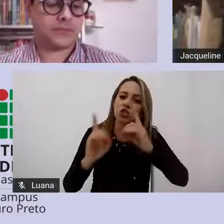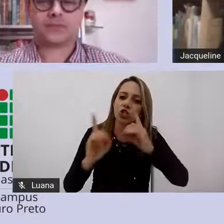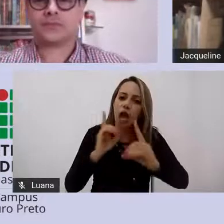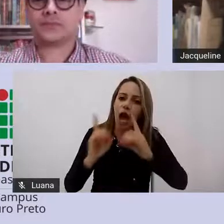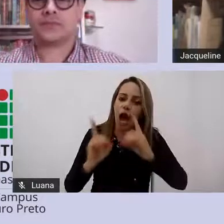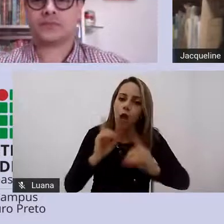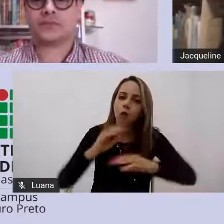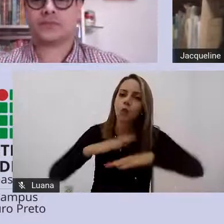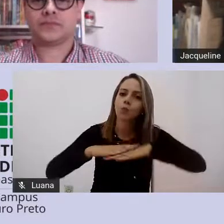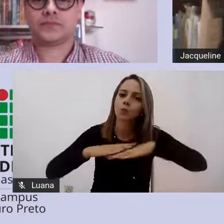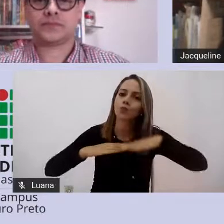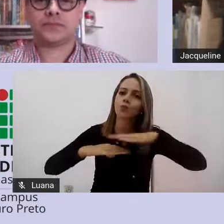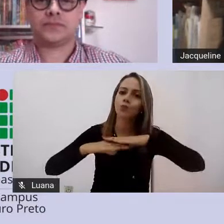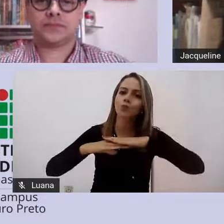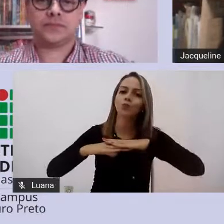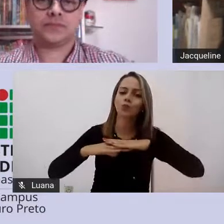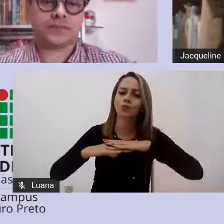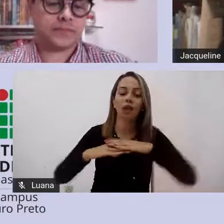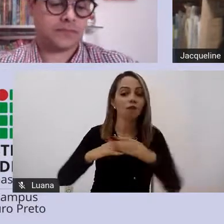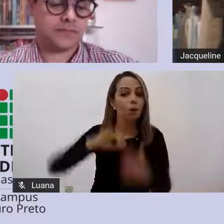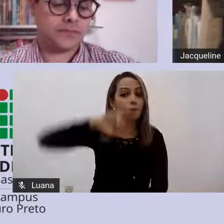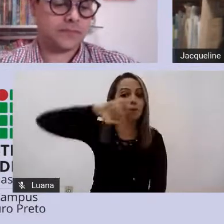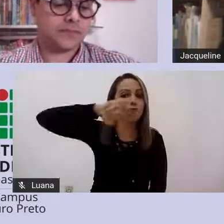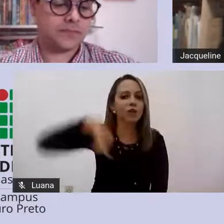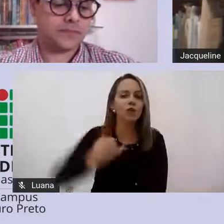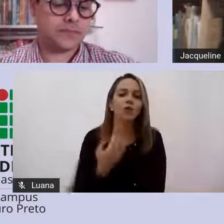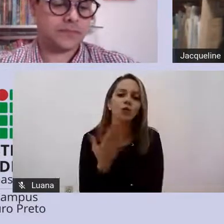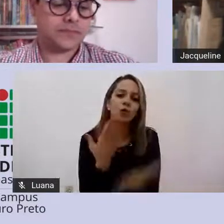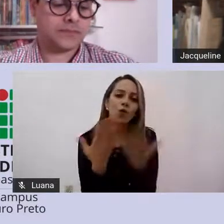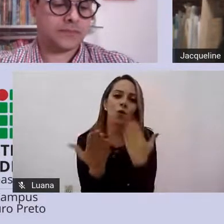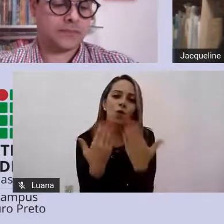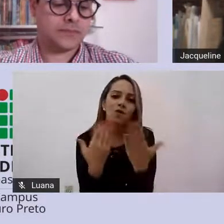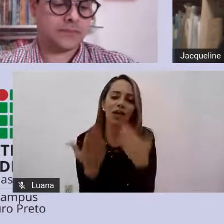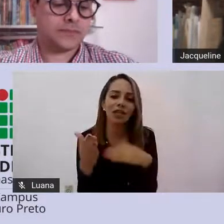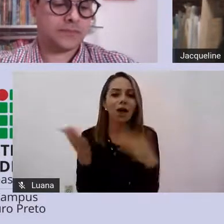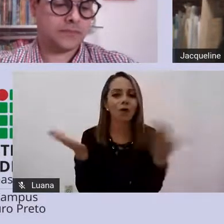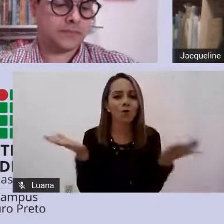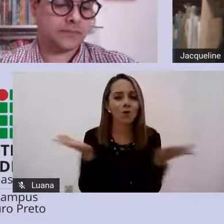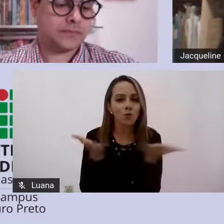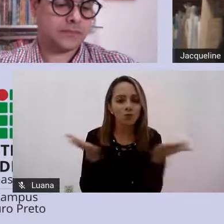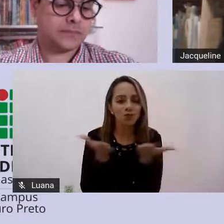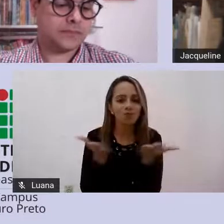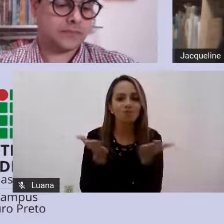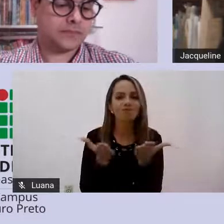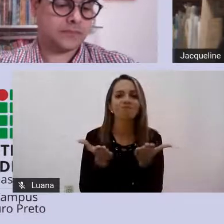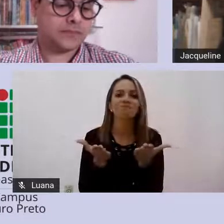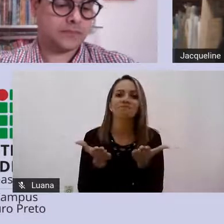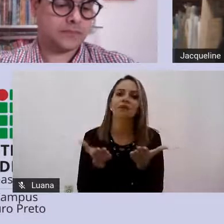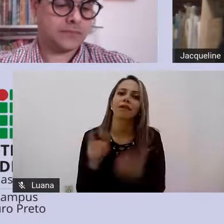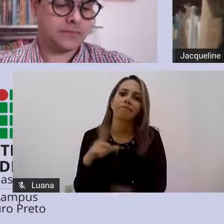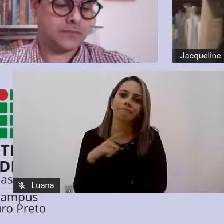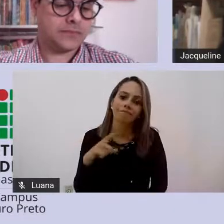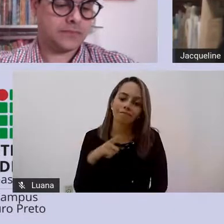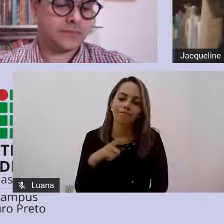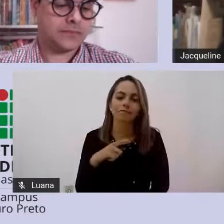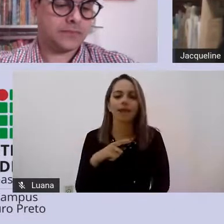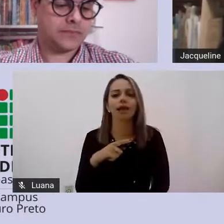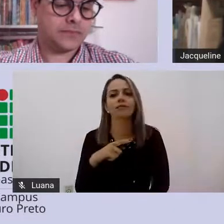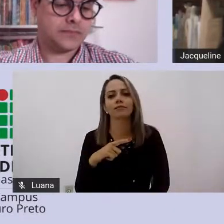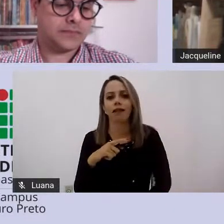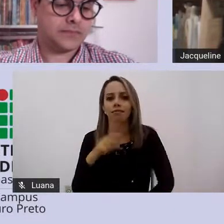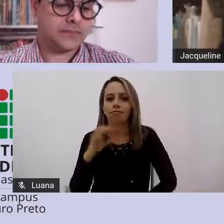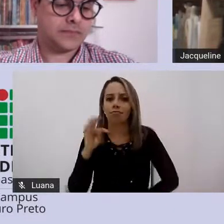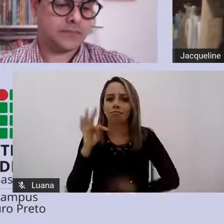né? E foi extremamente proveitoso. As questões tecnológicas, elas... Eu acho que é